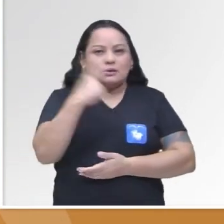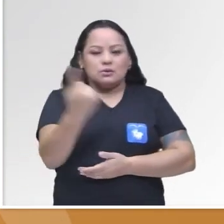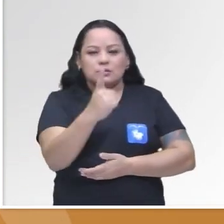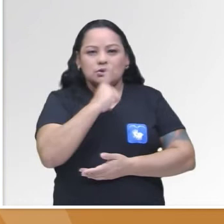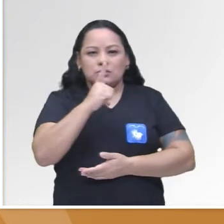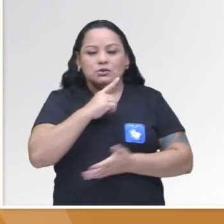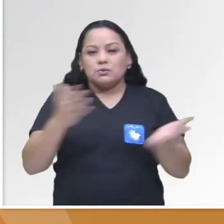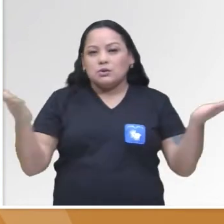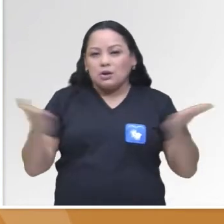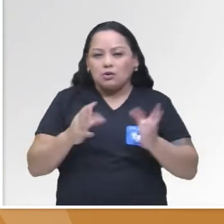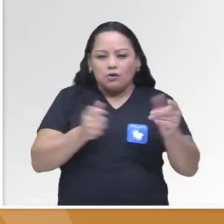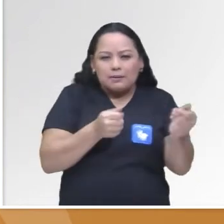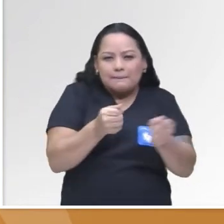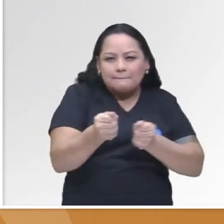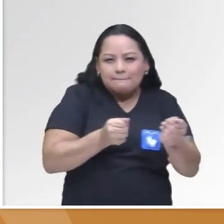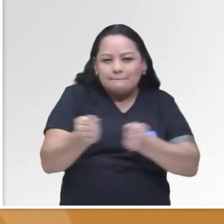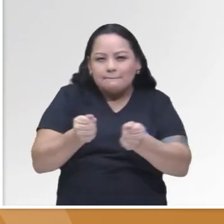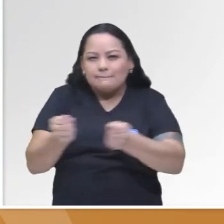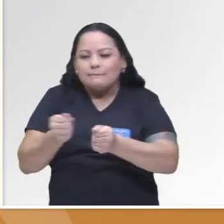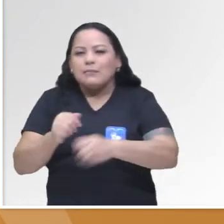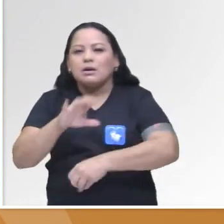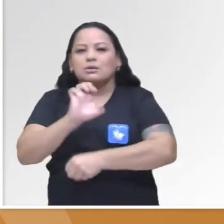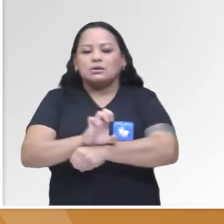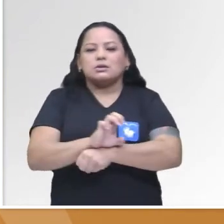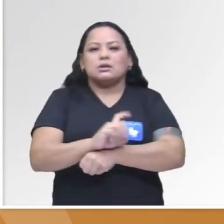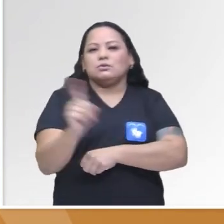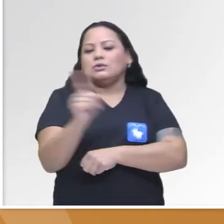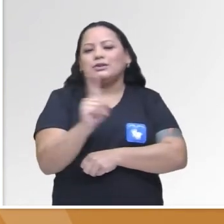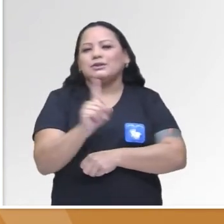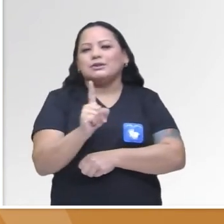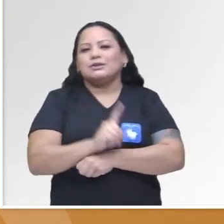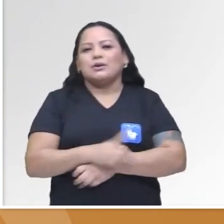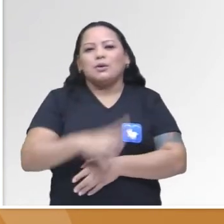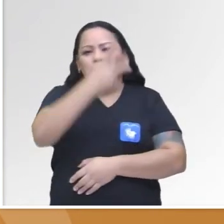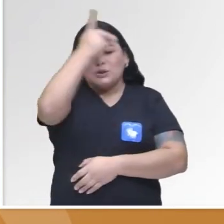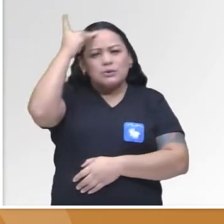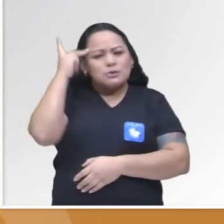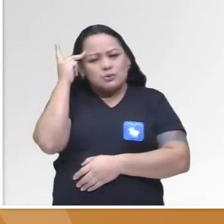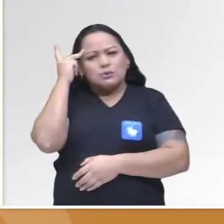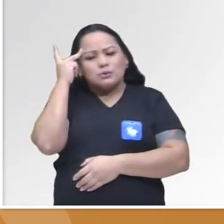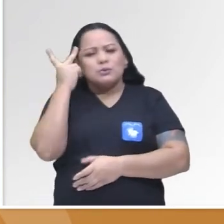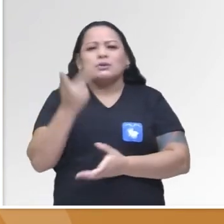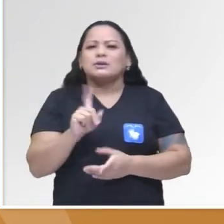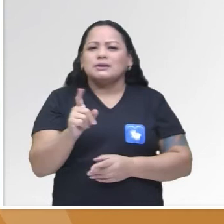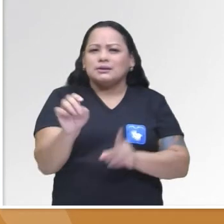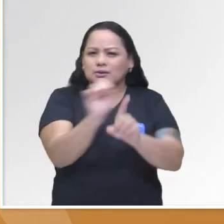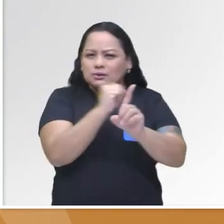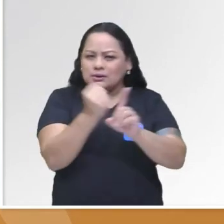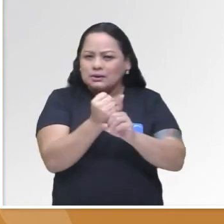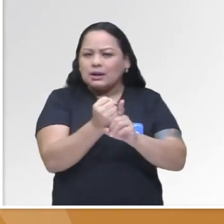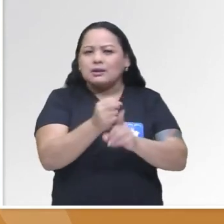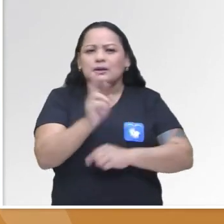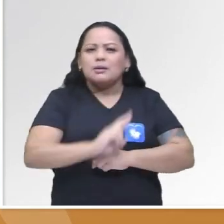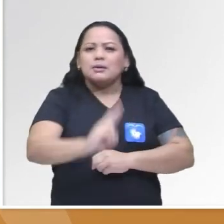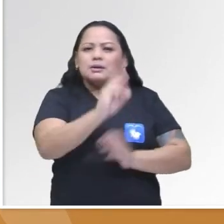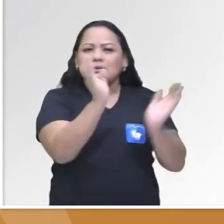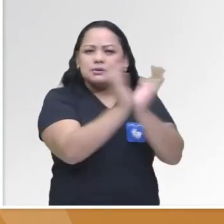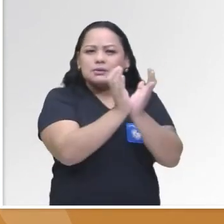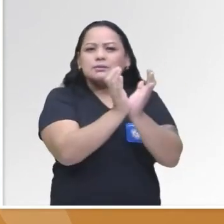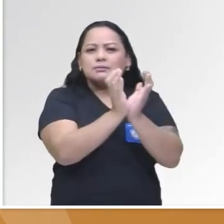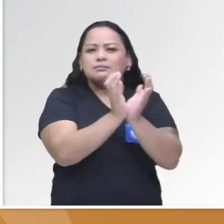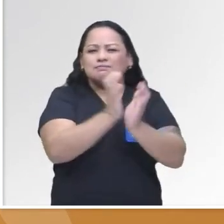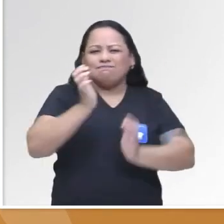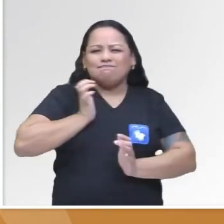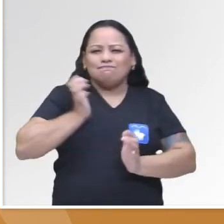agora ali controlando os estados, e não mais os civis representantes das elites agrárias. Lembra